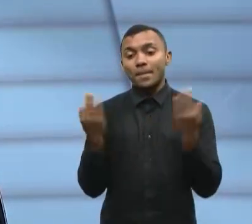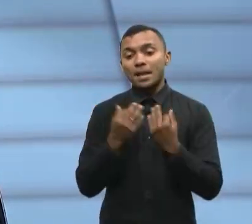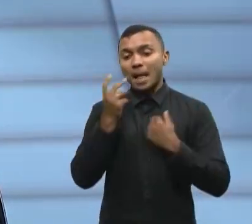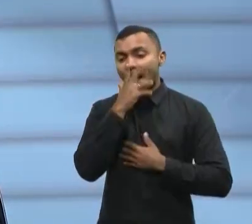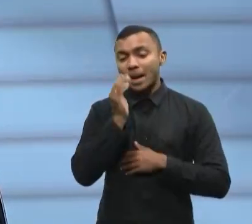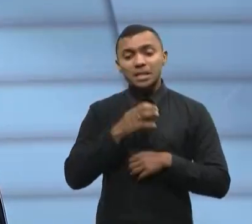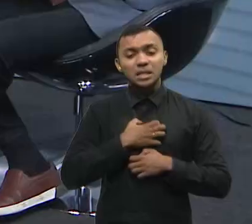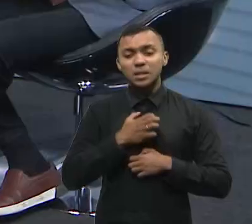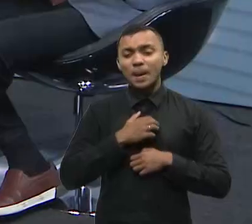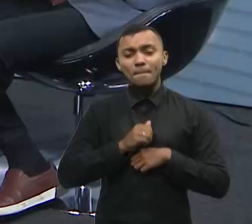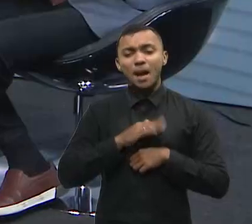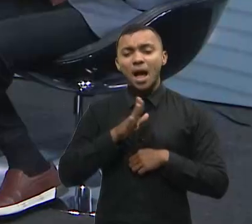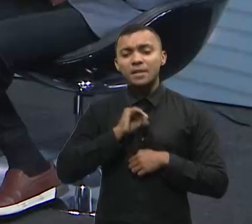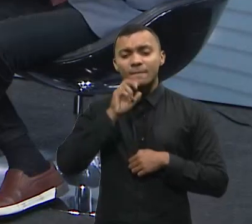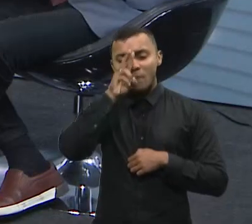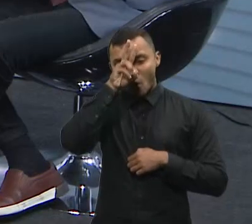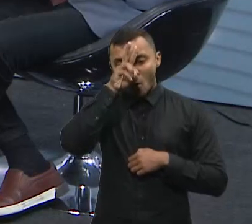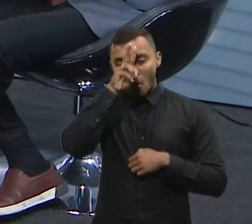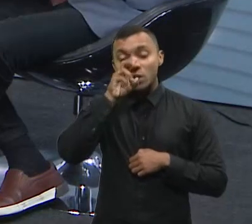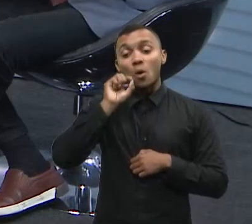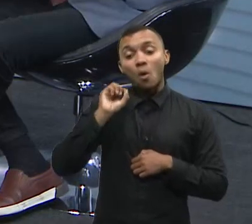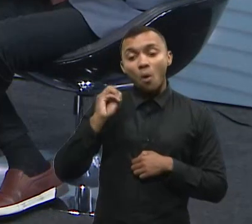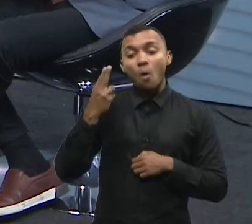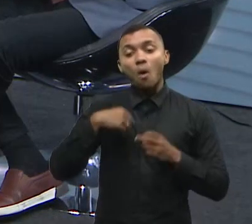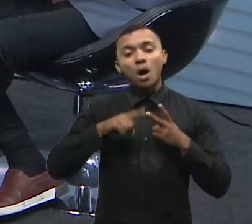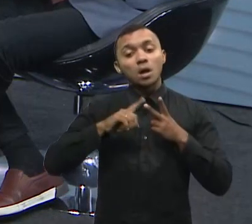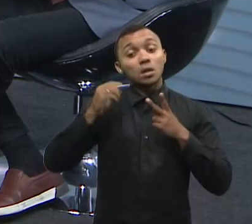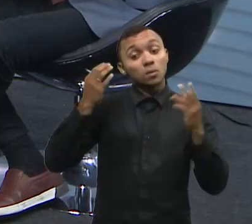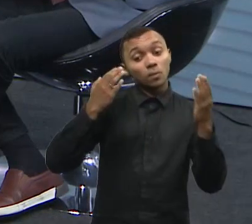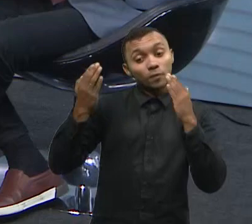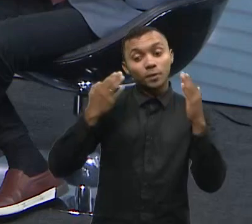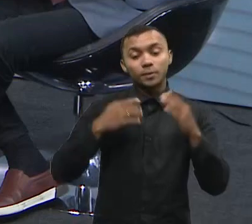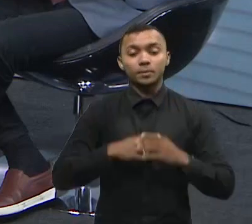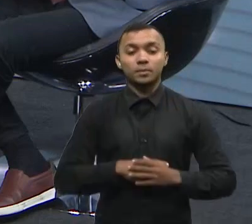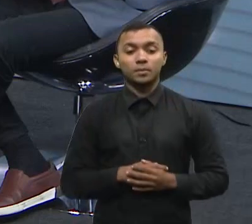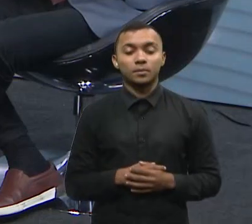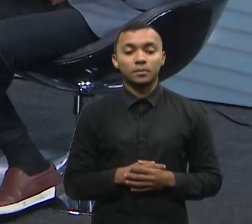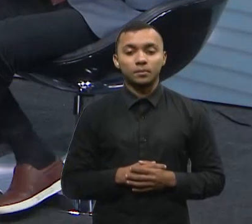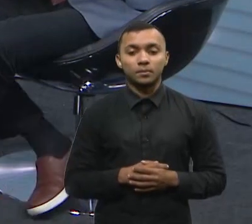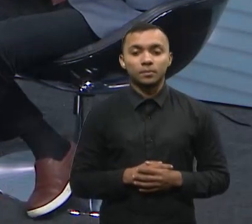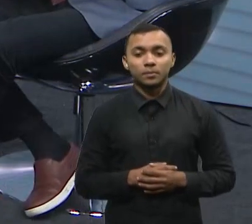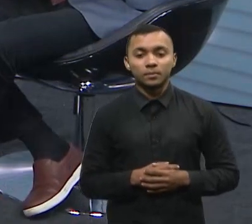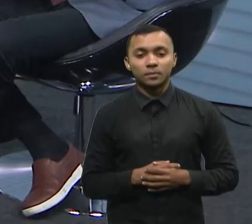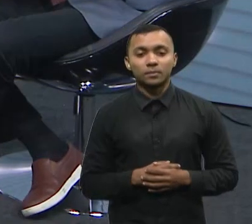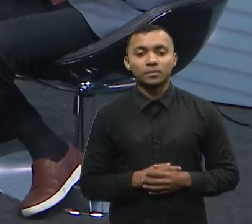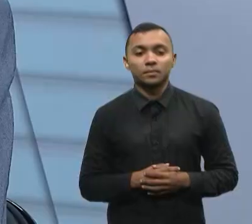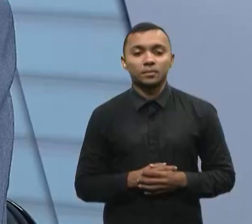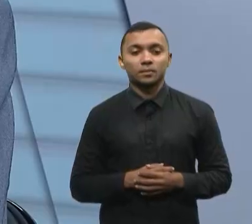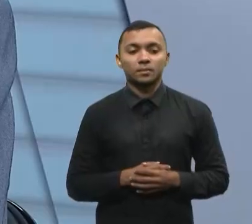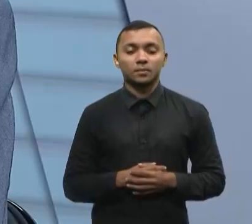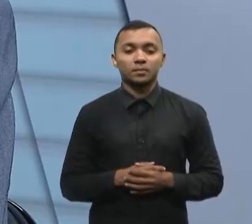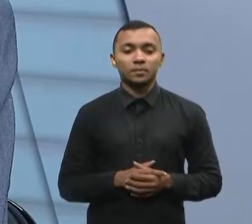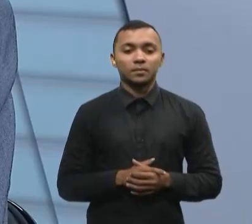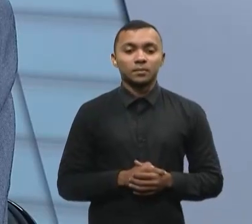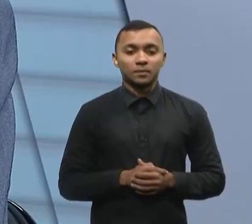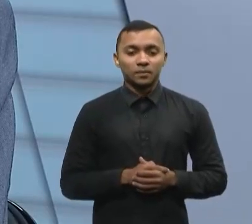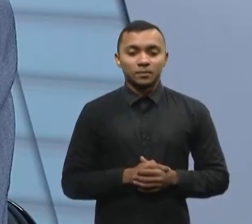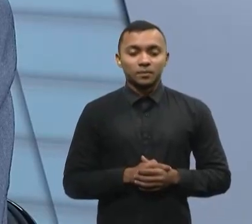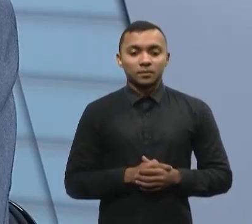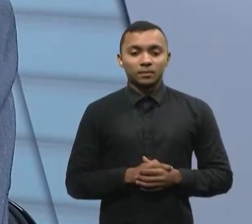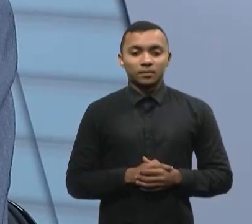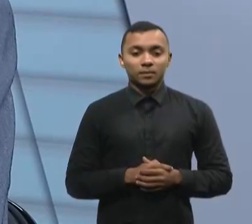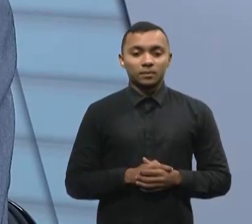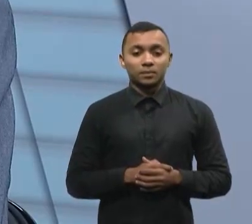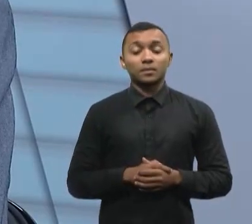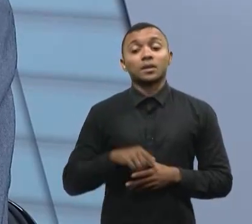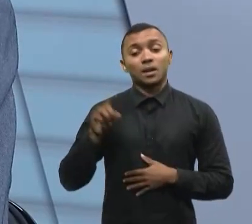muito maior do que a dúvida, num primeiro momento. Uhum. Doutor, então, doutor André, essa questão, como é que... Essa é